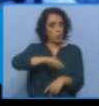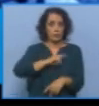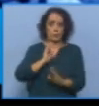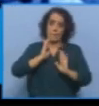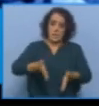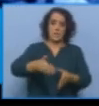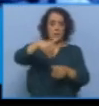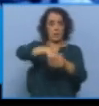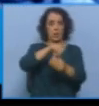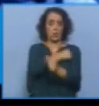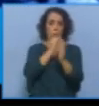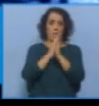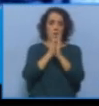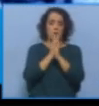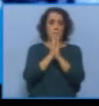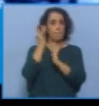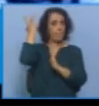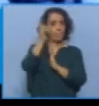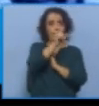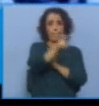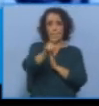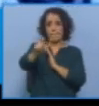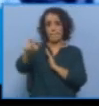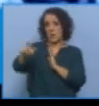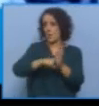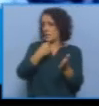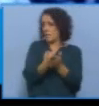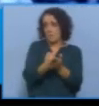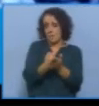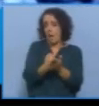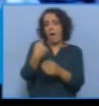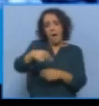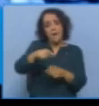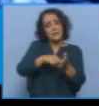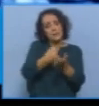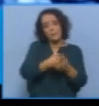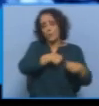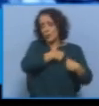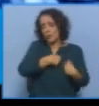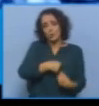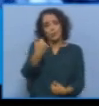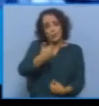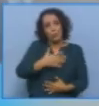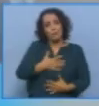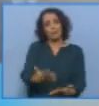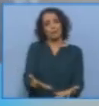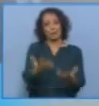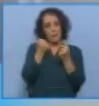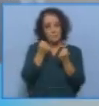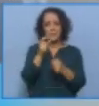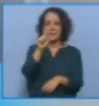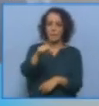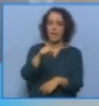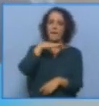sacerdócio na Igreja e há de haver sempre corações generosos para esta missão. O envolver as famílias paroquiais